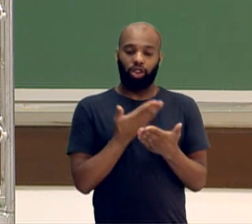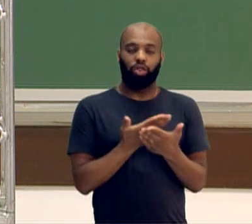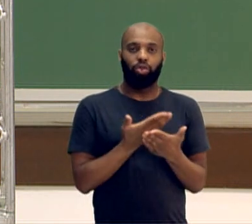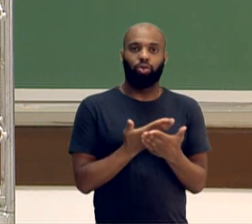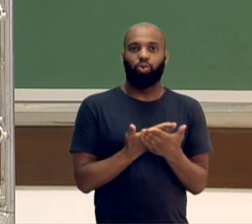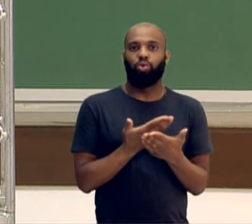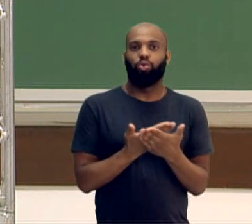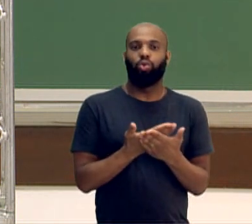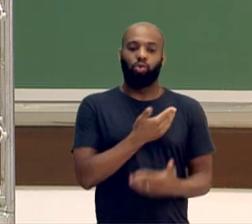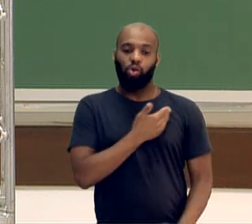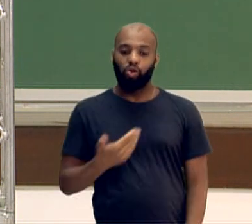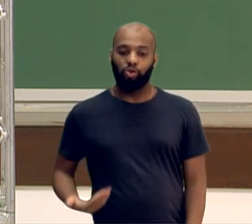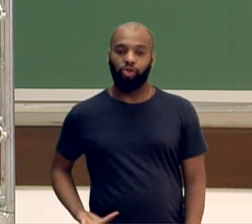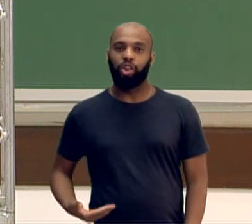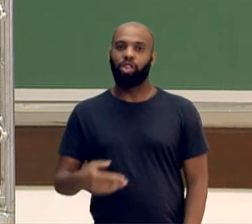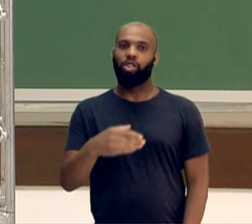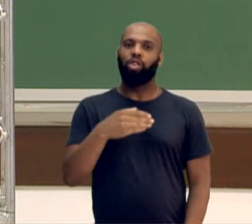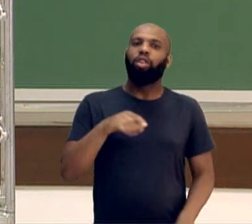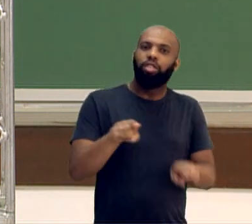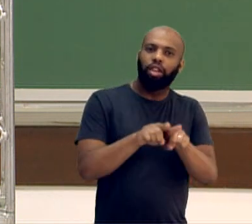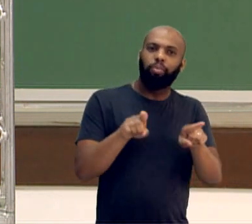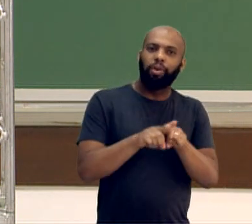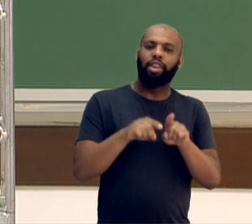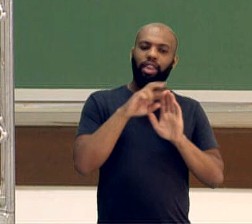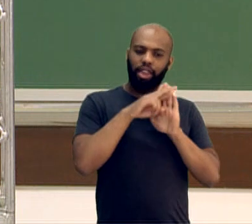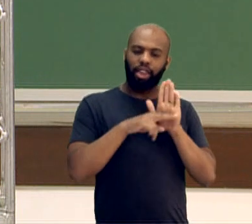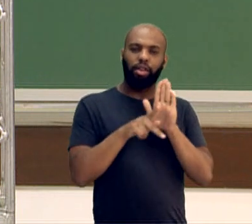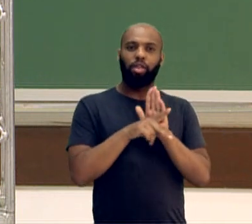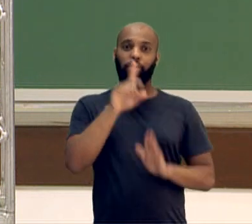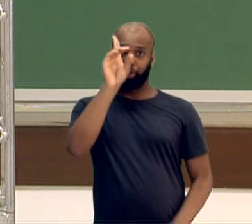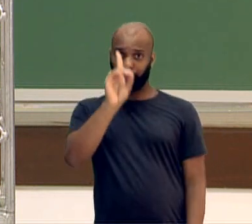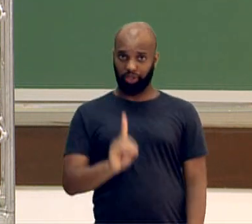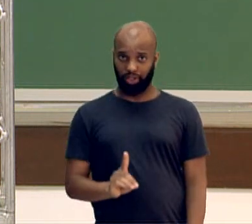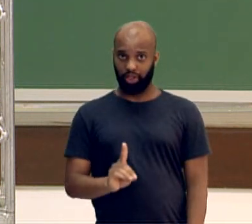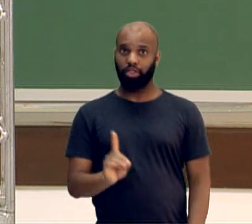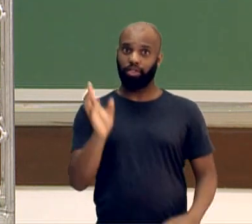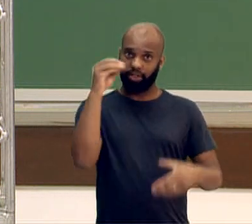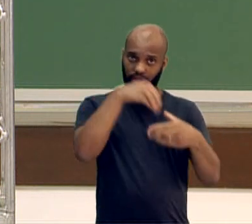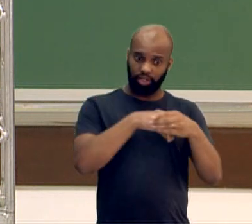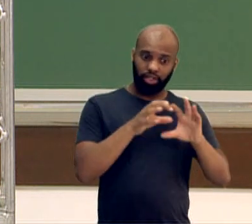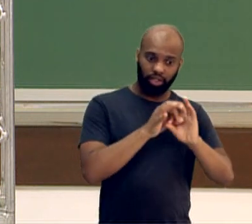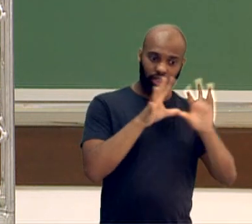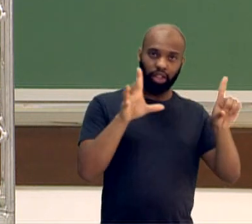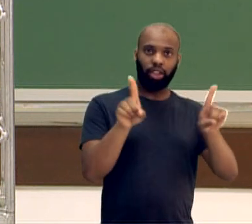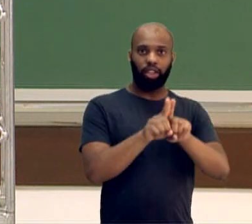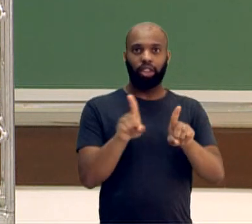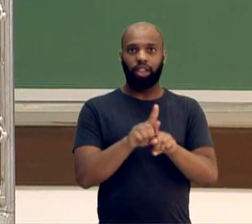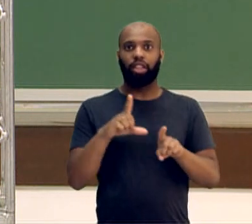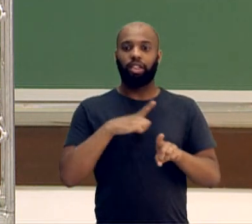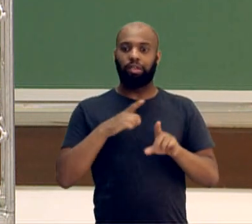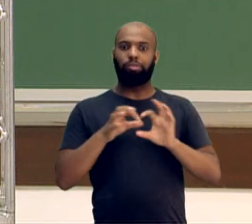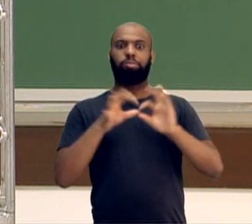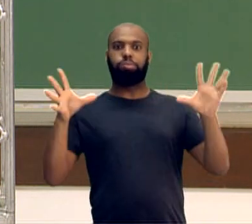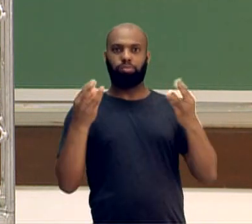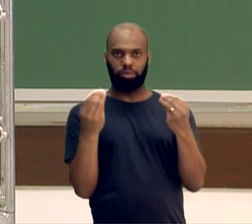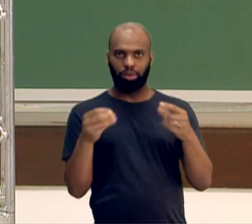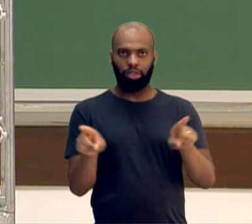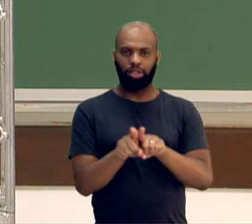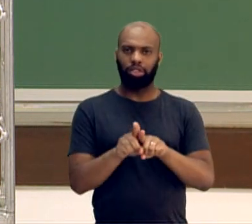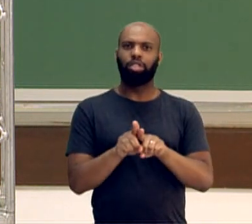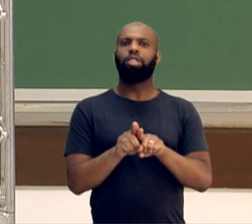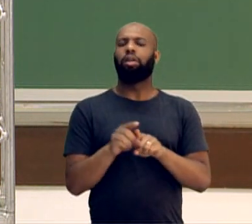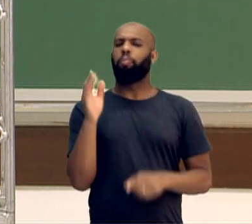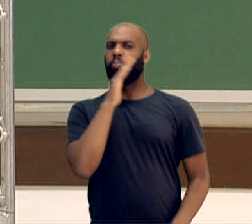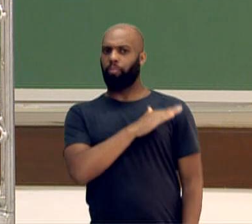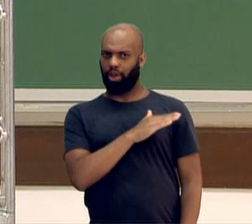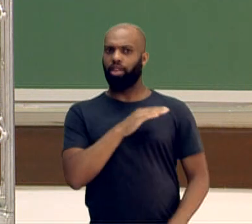direitos no liberalismo, vimos Estados ultranacionalistas perversos, né,